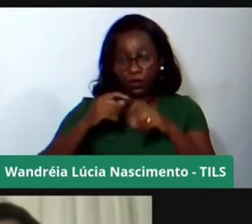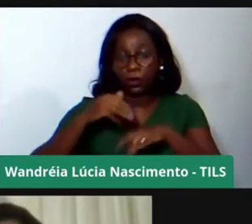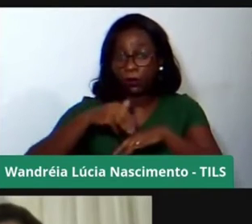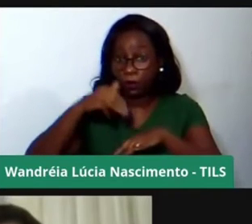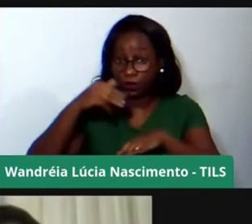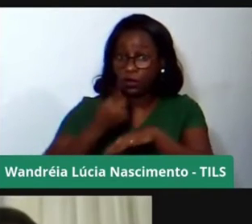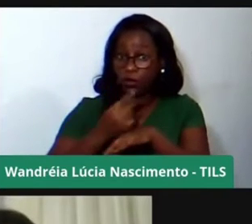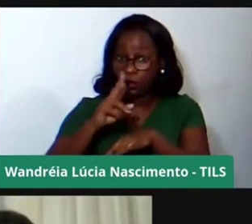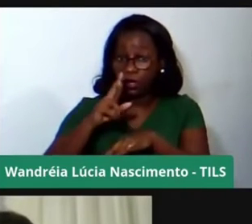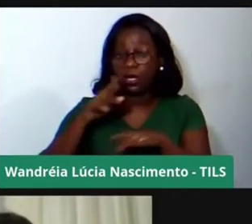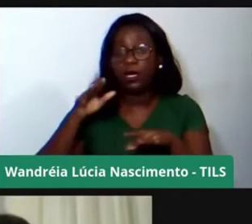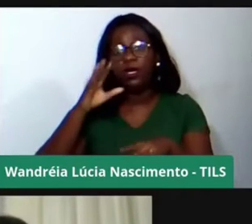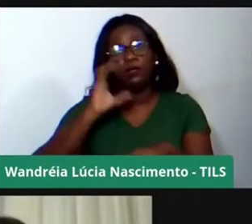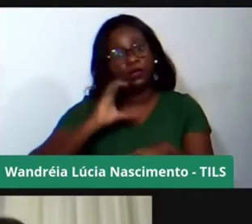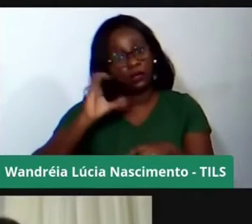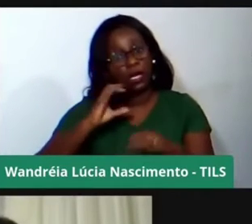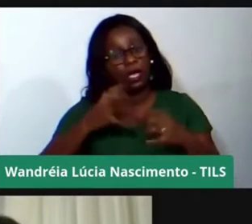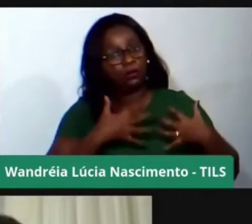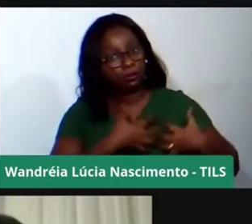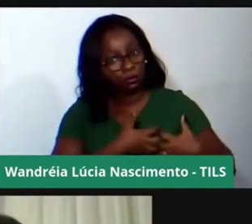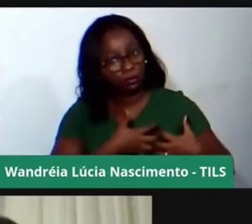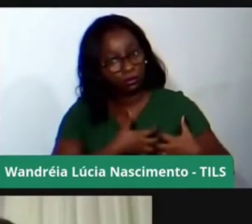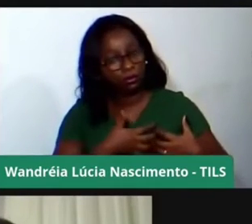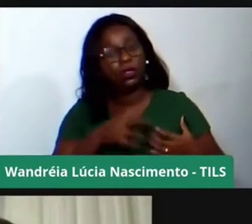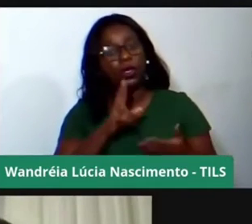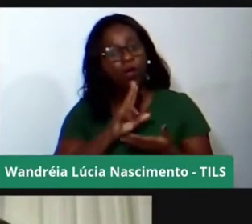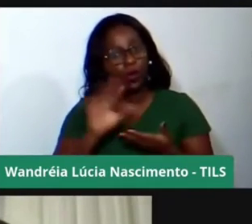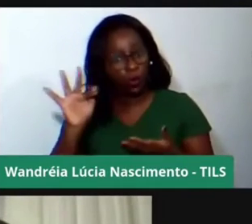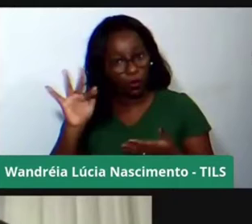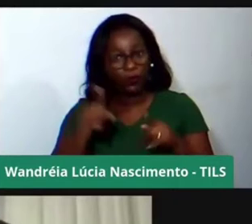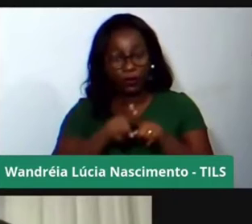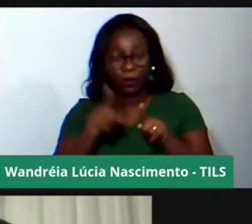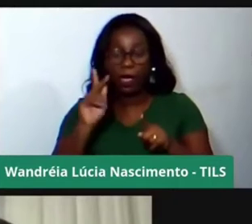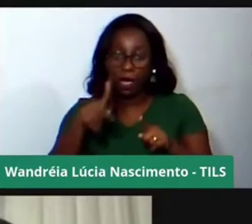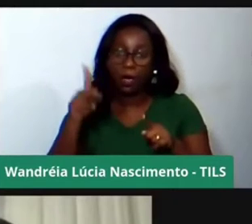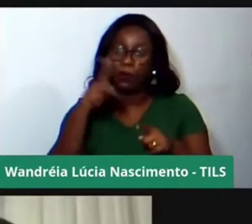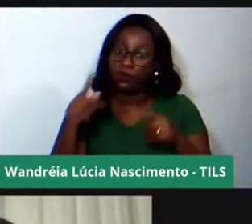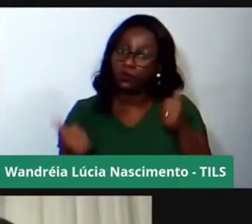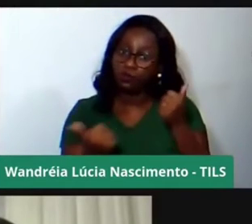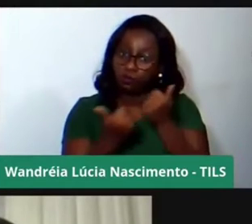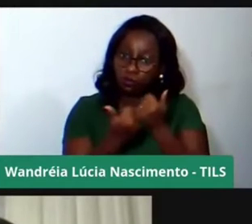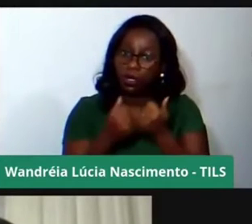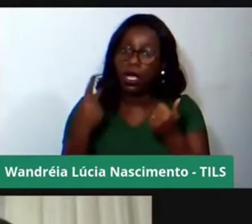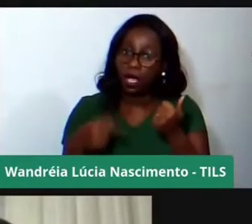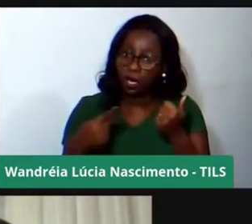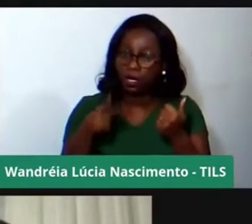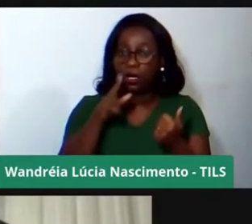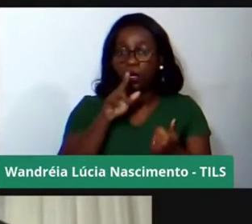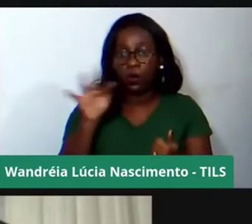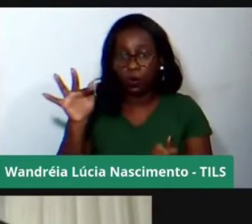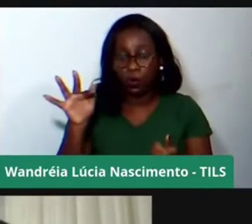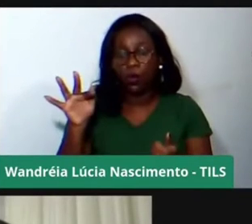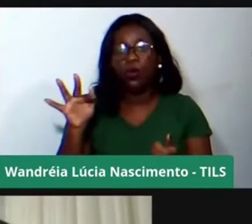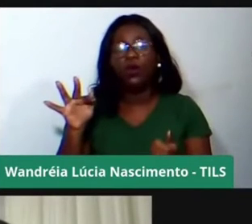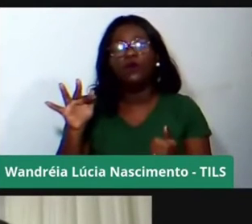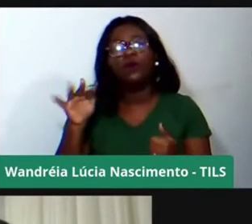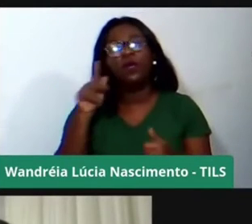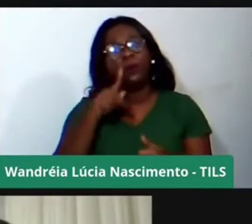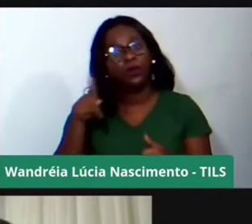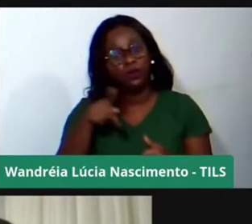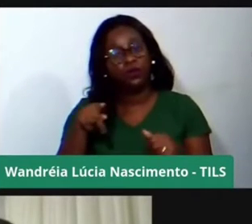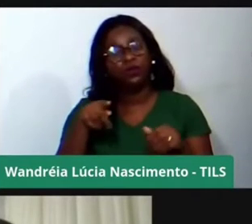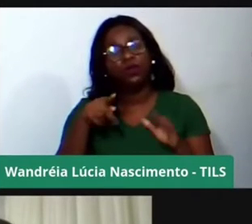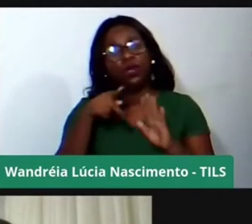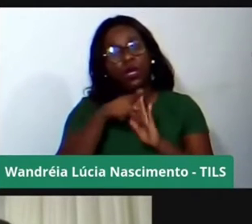ciências cardiovasculares pela mesma universidade. É professora adjunta aqui na nossa universidade, docente da pós-graduação em